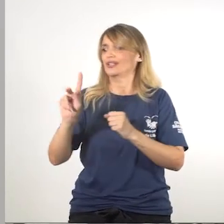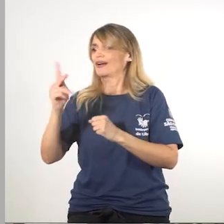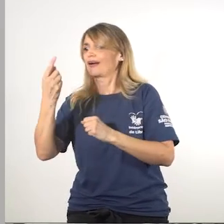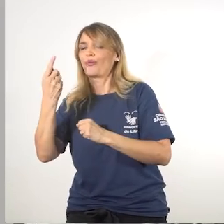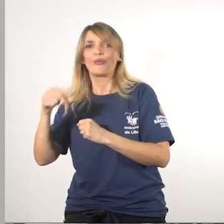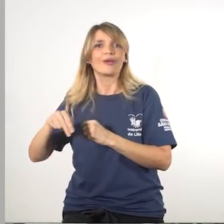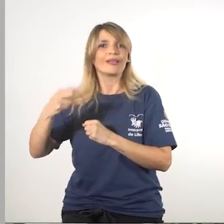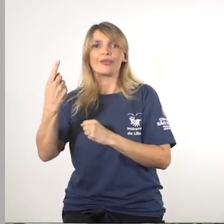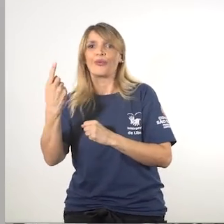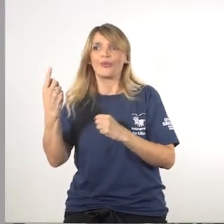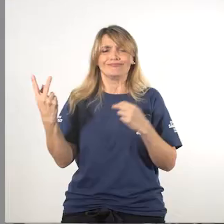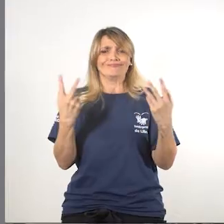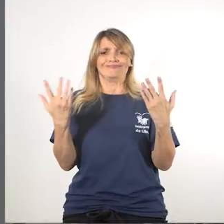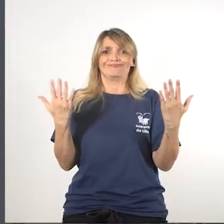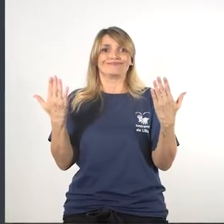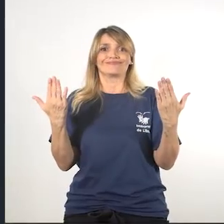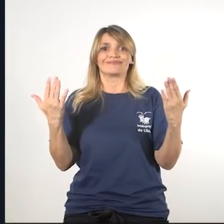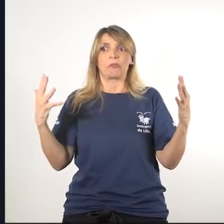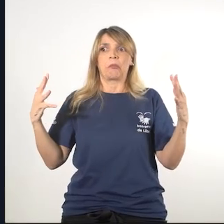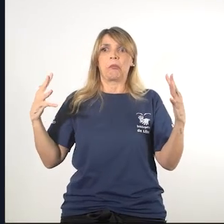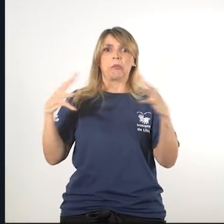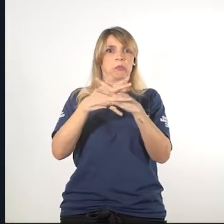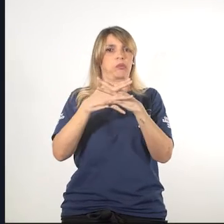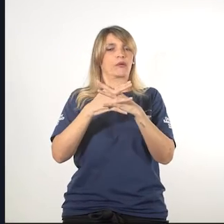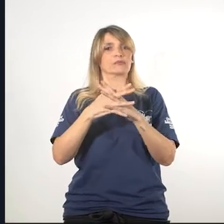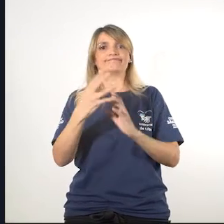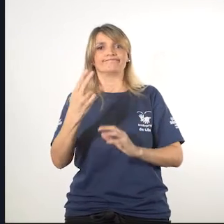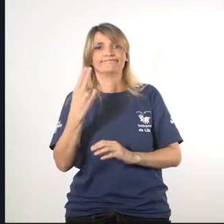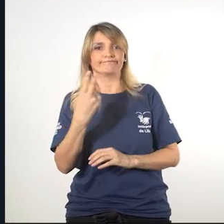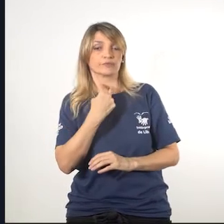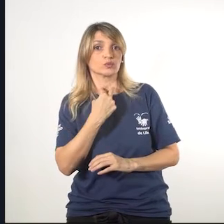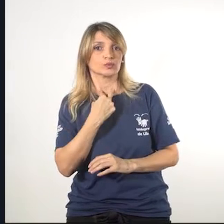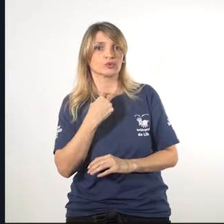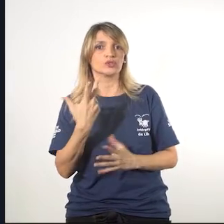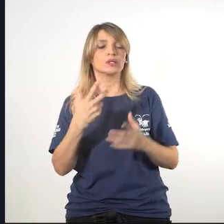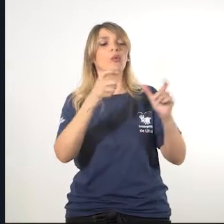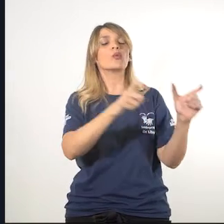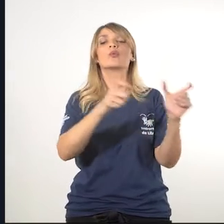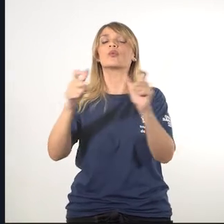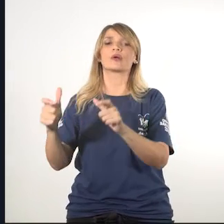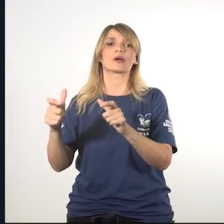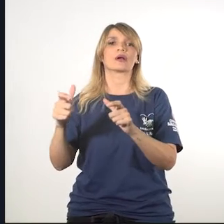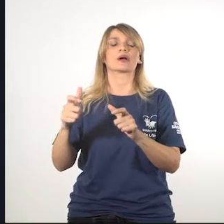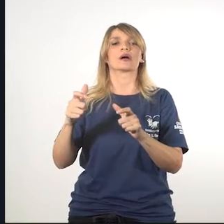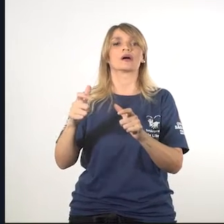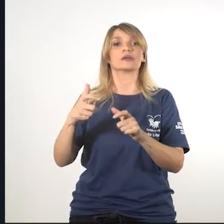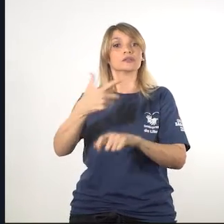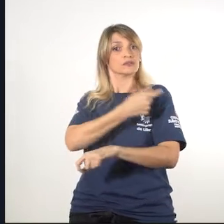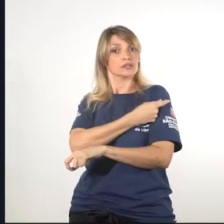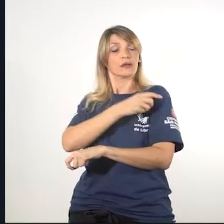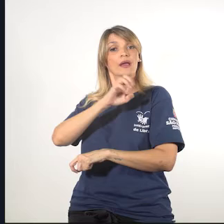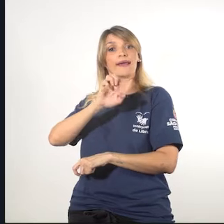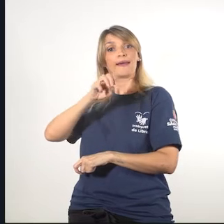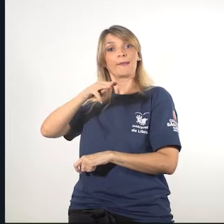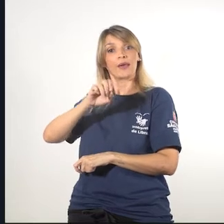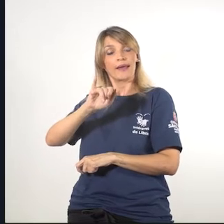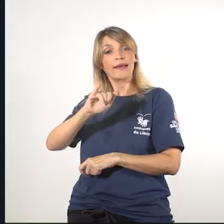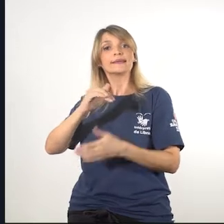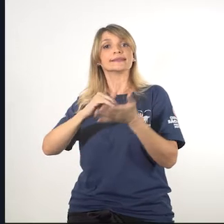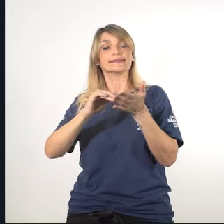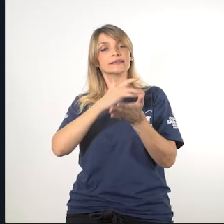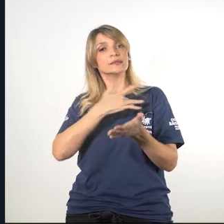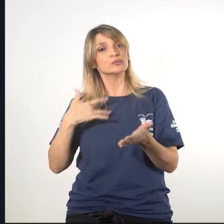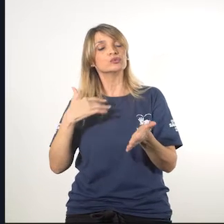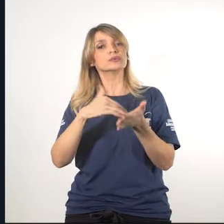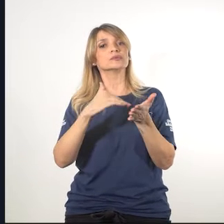vacinas diferentes. Então, os locais de vacinação serão nas EMEIs, que a Secretaria de Saúde, junto com a Secretaria